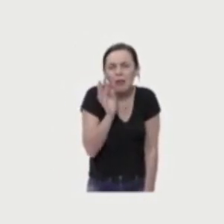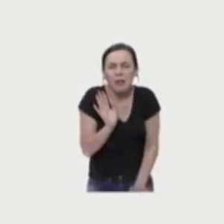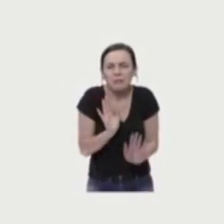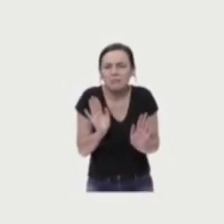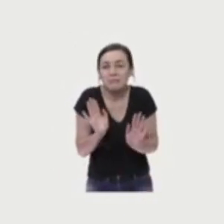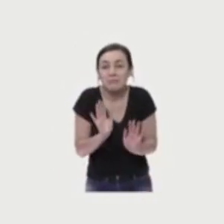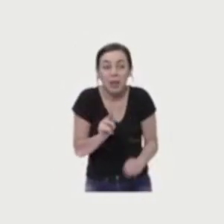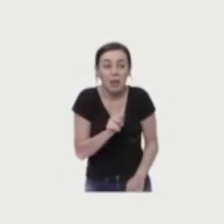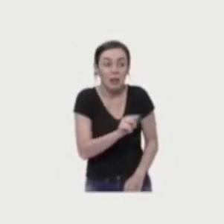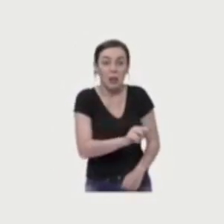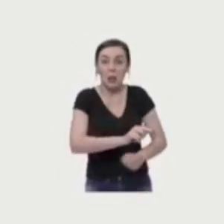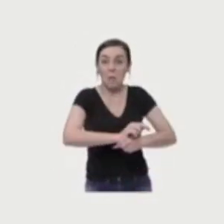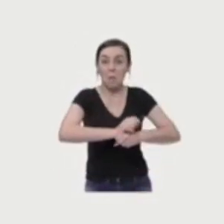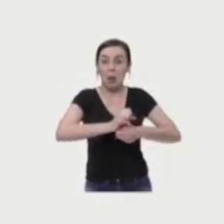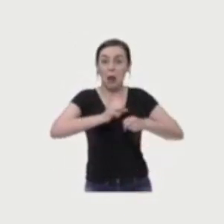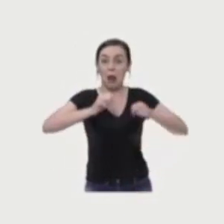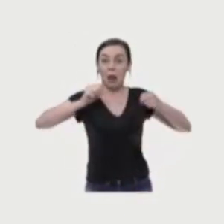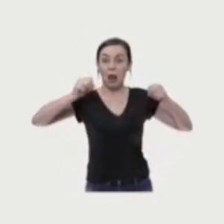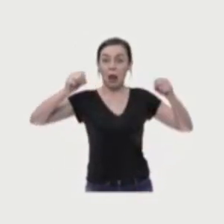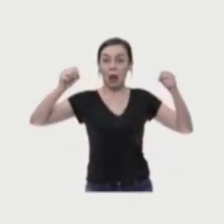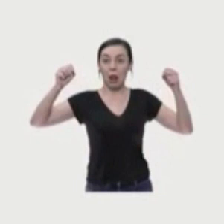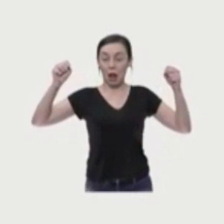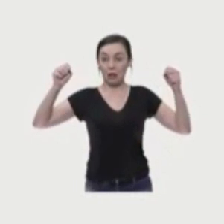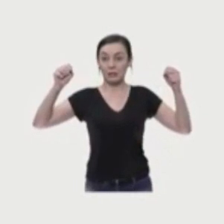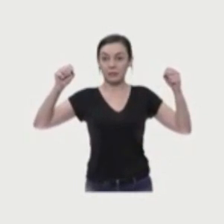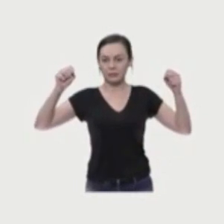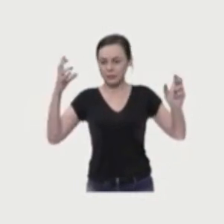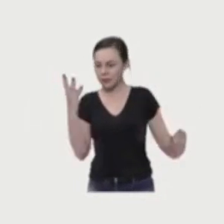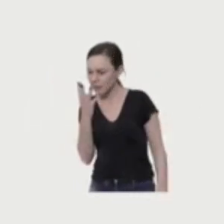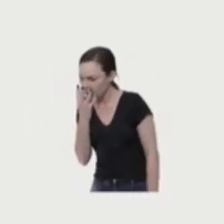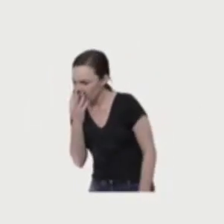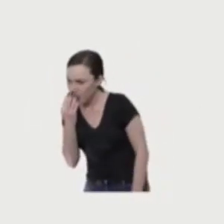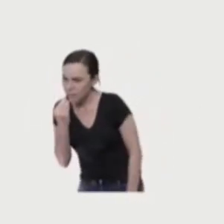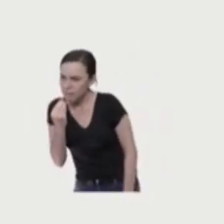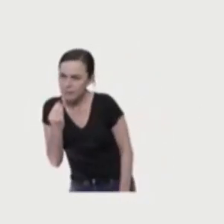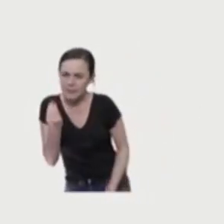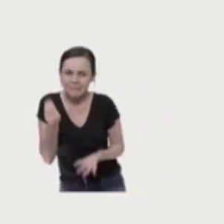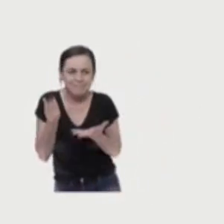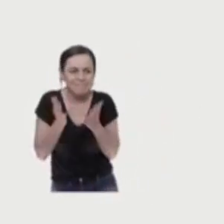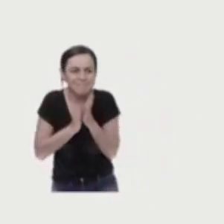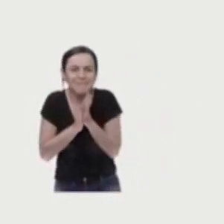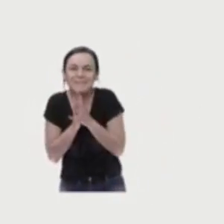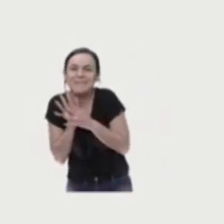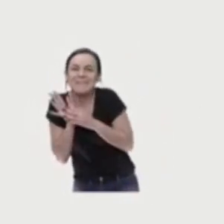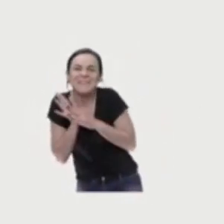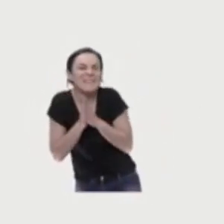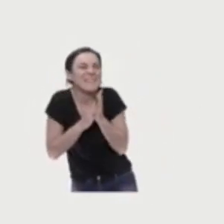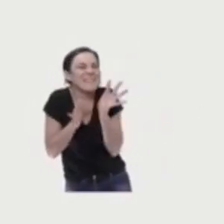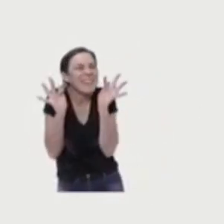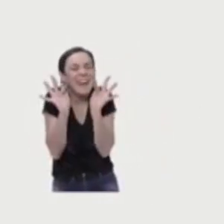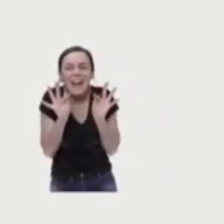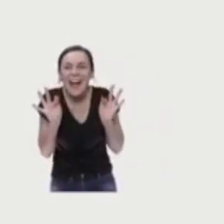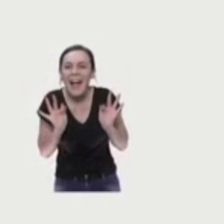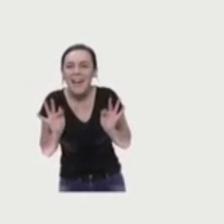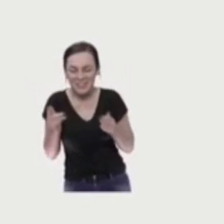frágil. Ele estava gigantesco. Rapunzela esfregava as